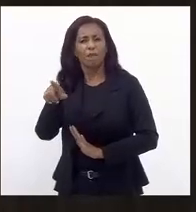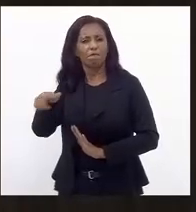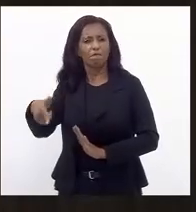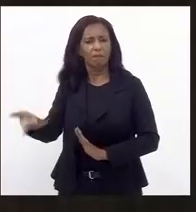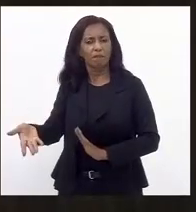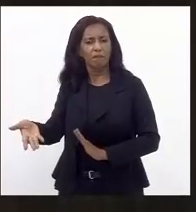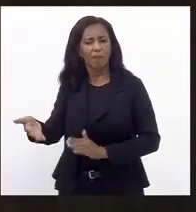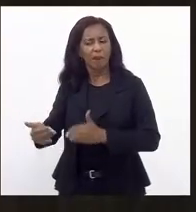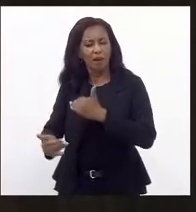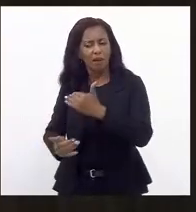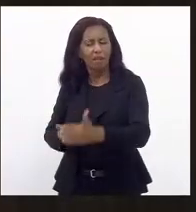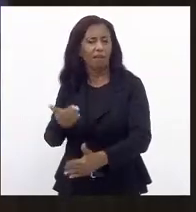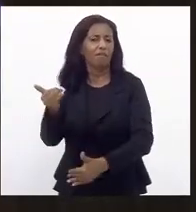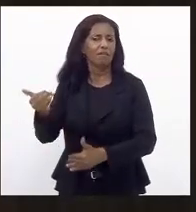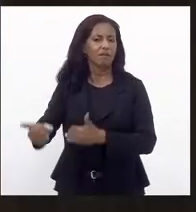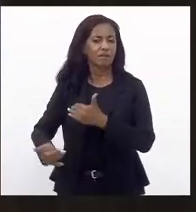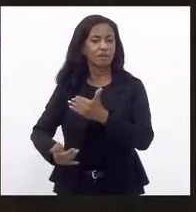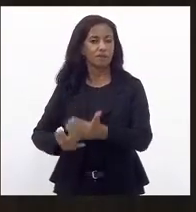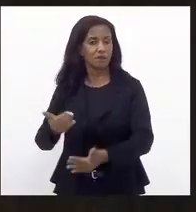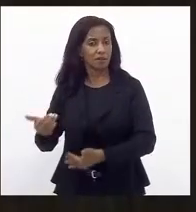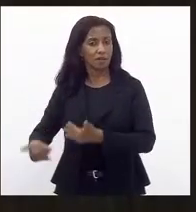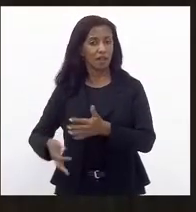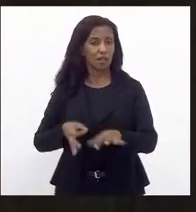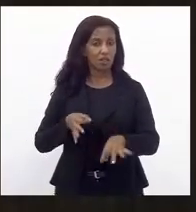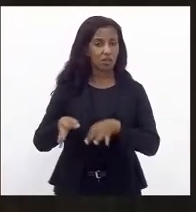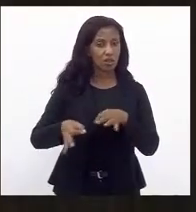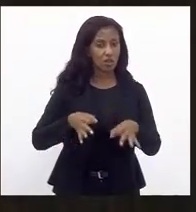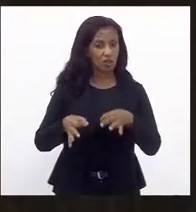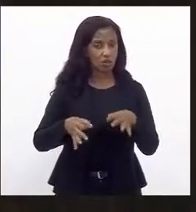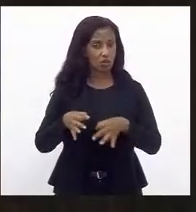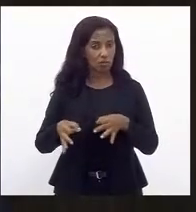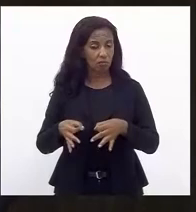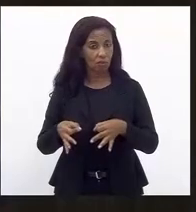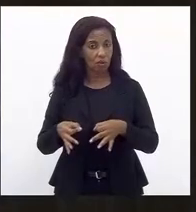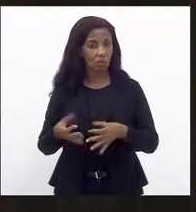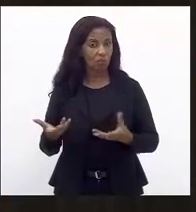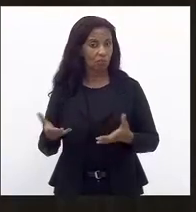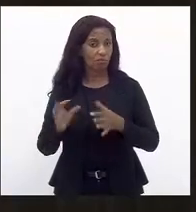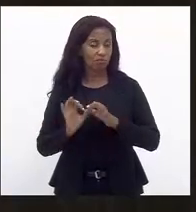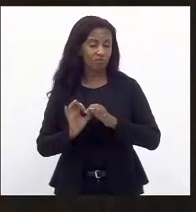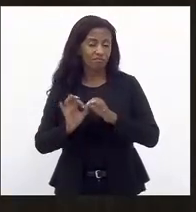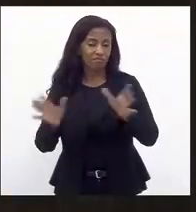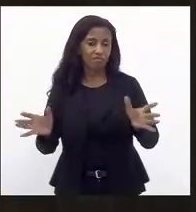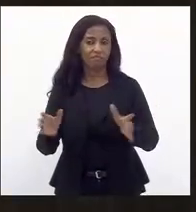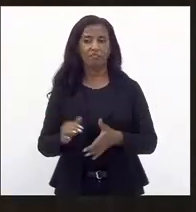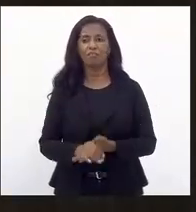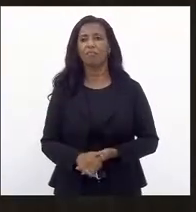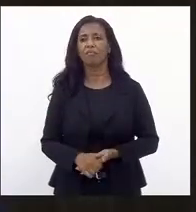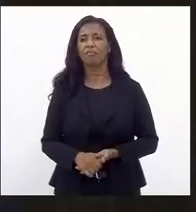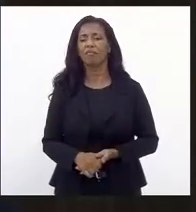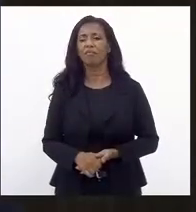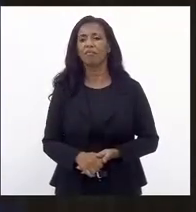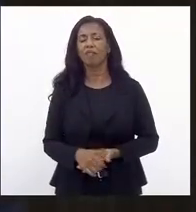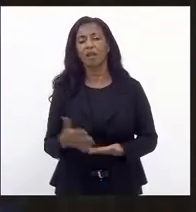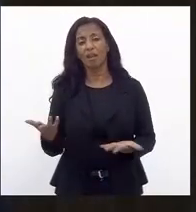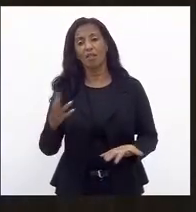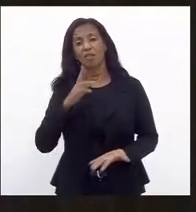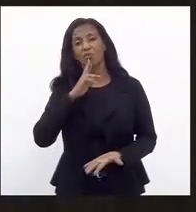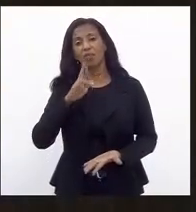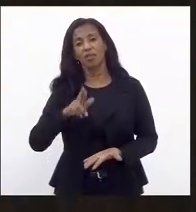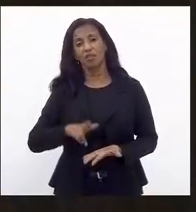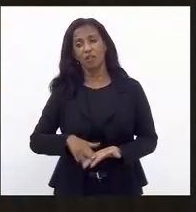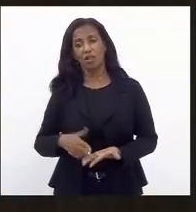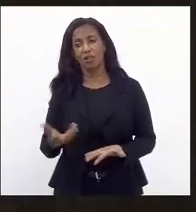para ele avançar e avançar de forma consentida e essa foram as razões é